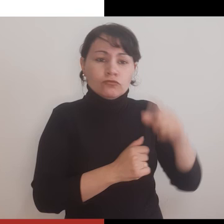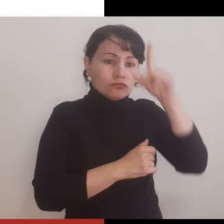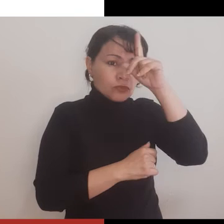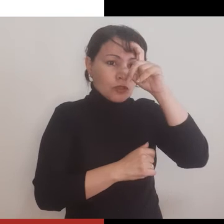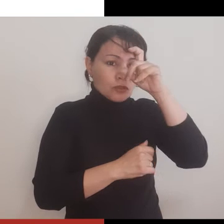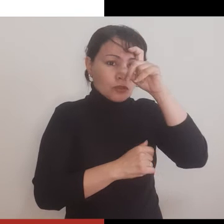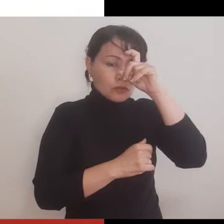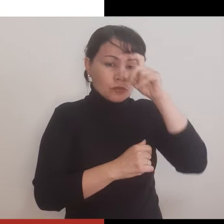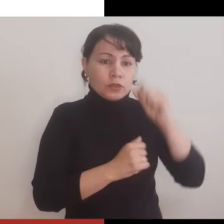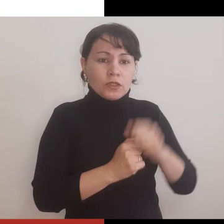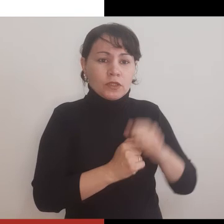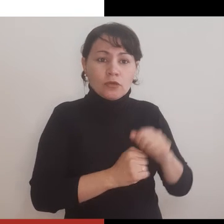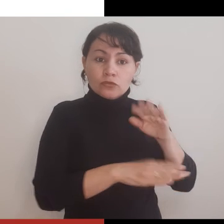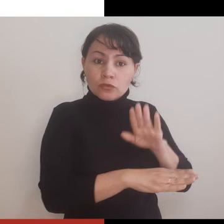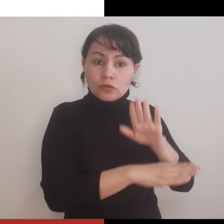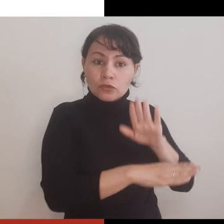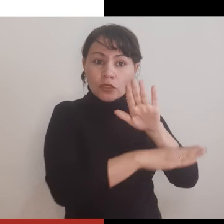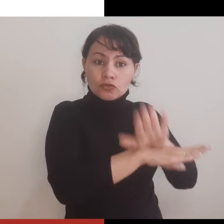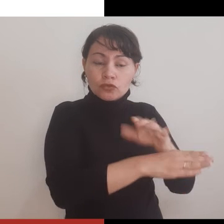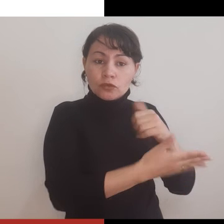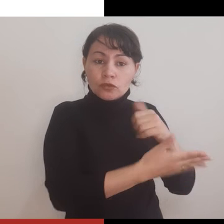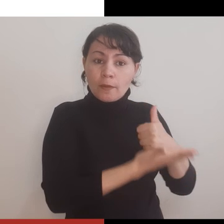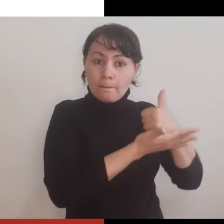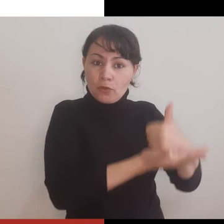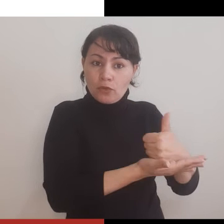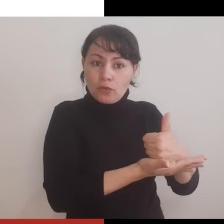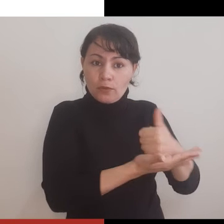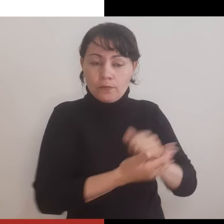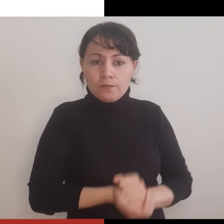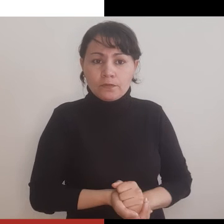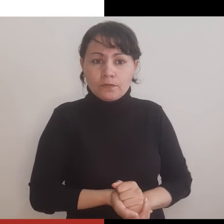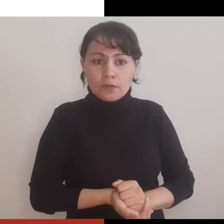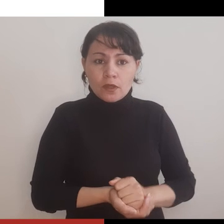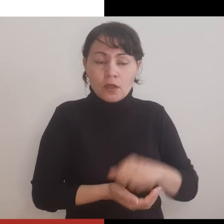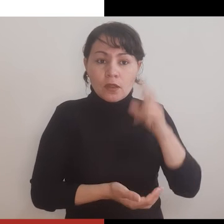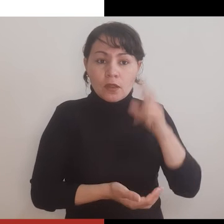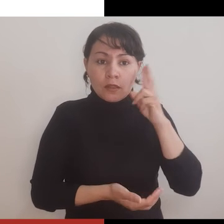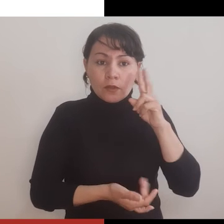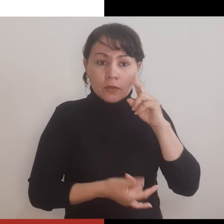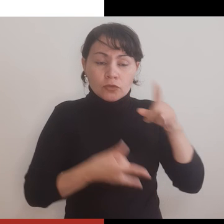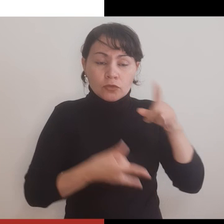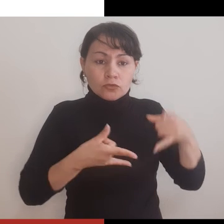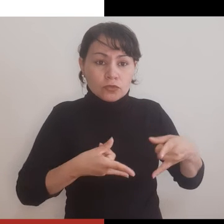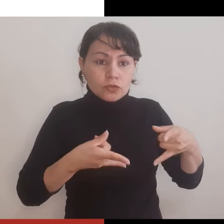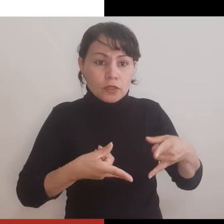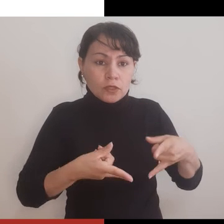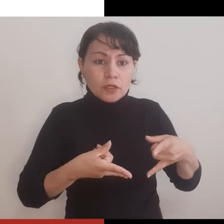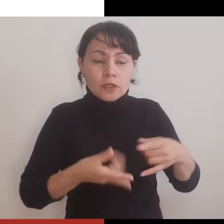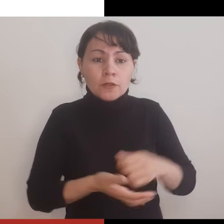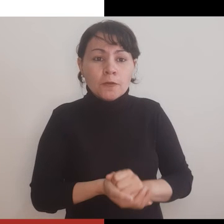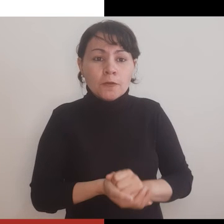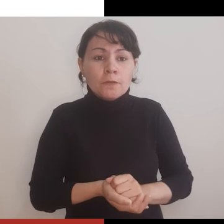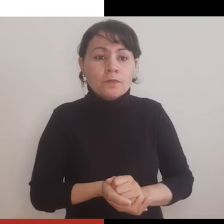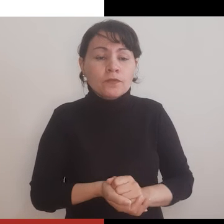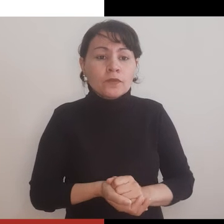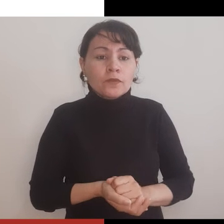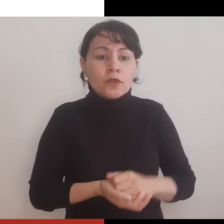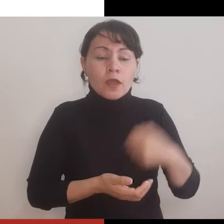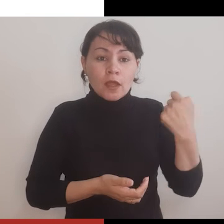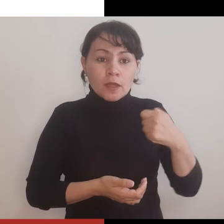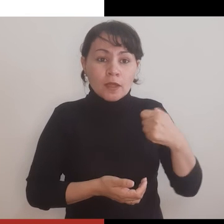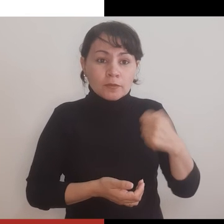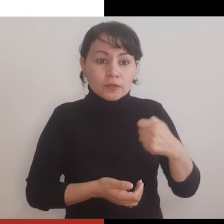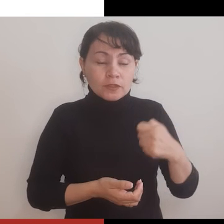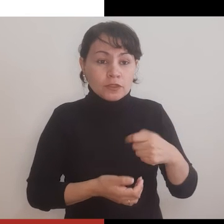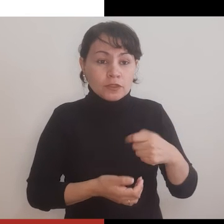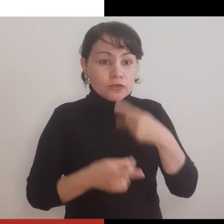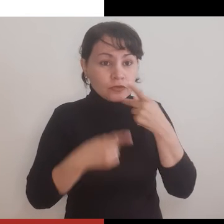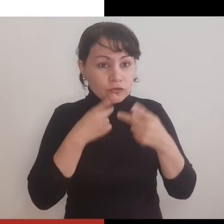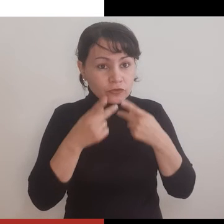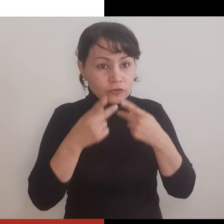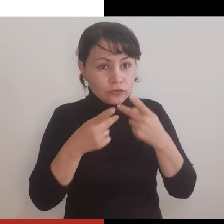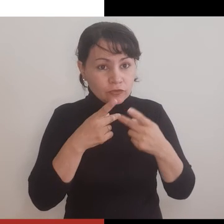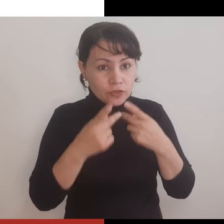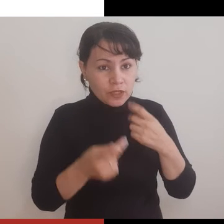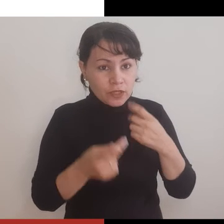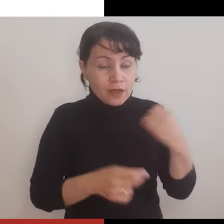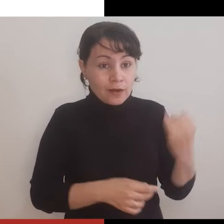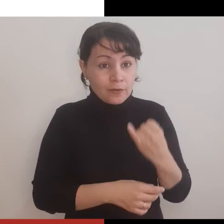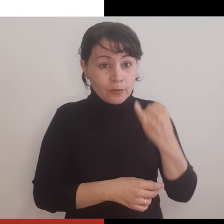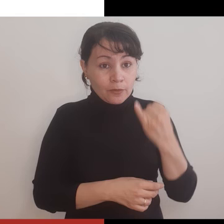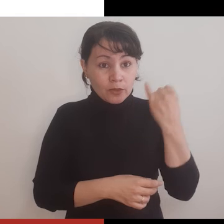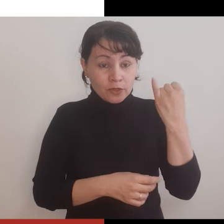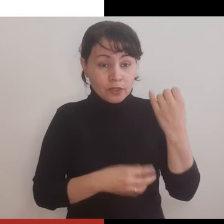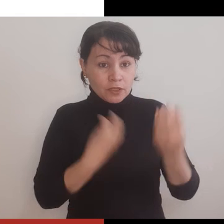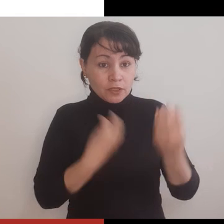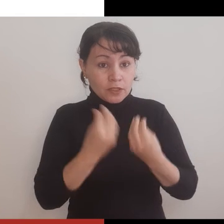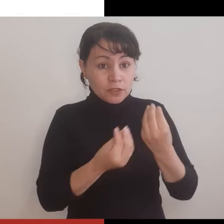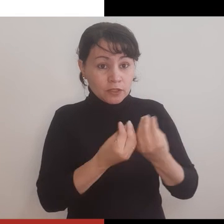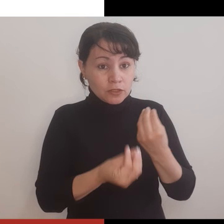campanha. Ainda falando sobre os leitos, é importante a gente destacar a importância,